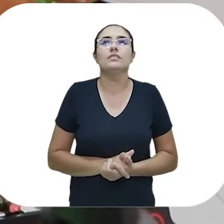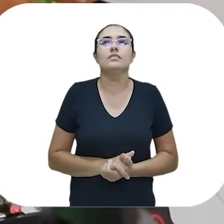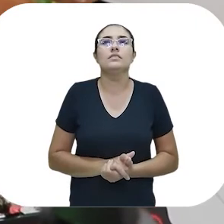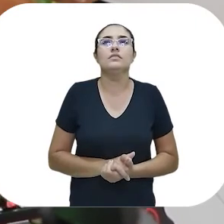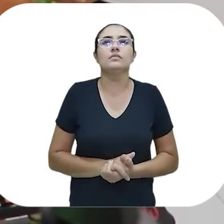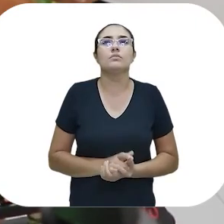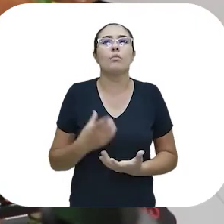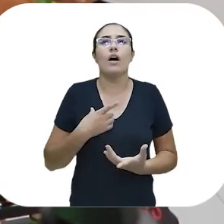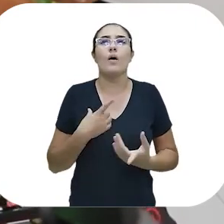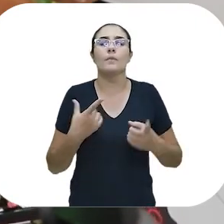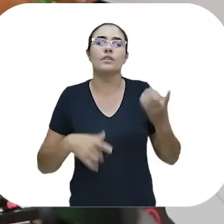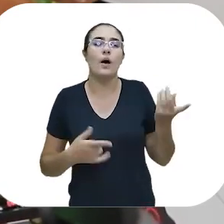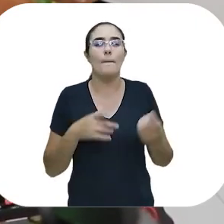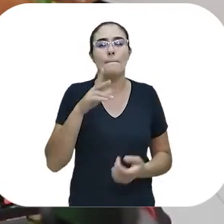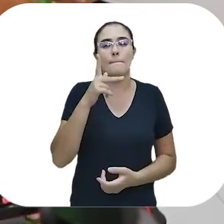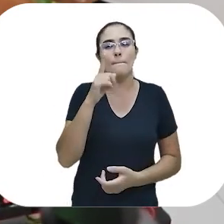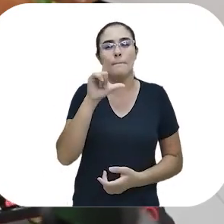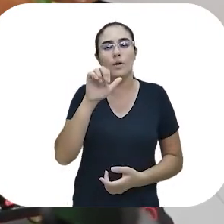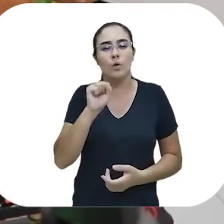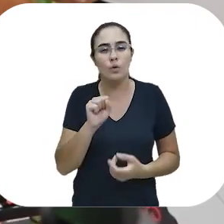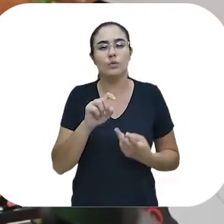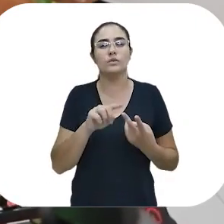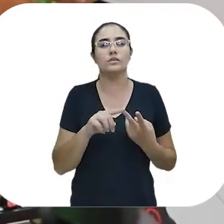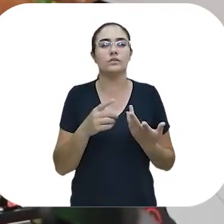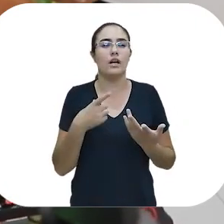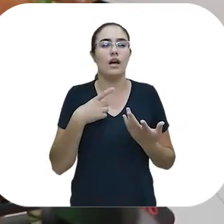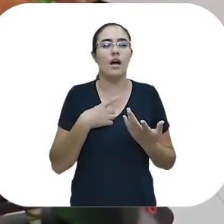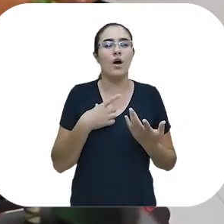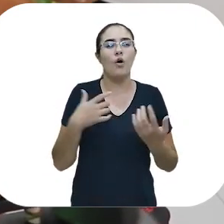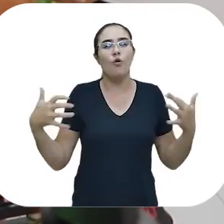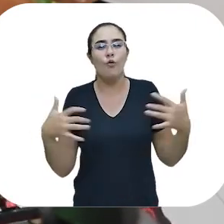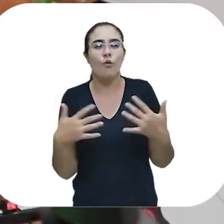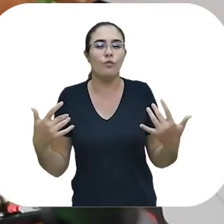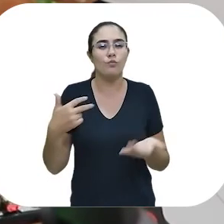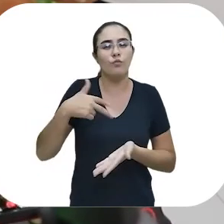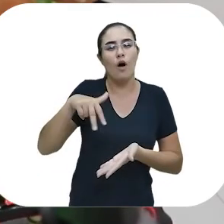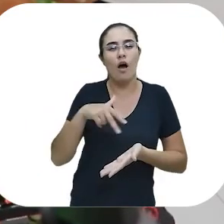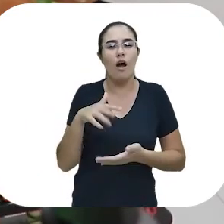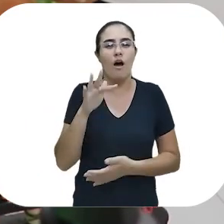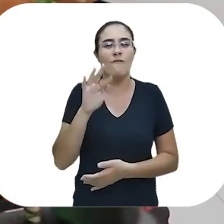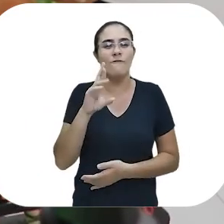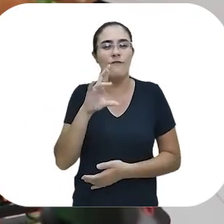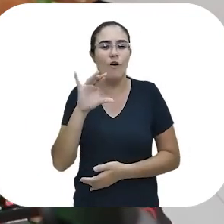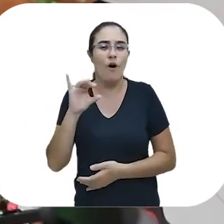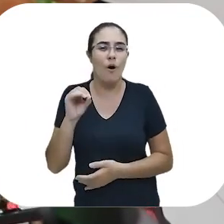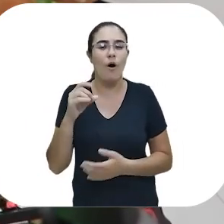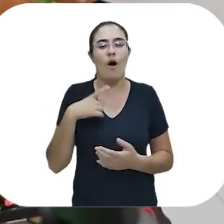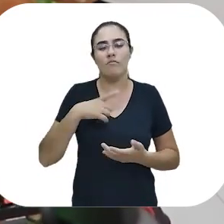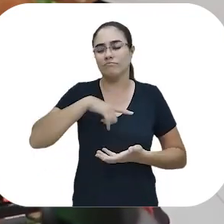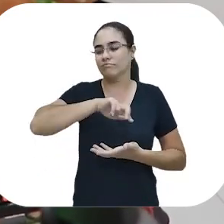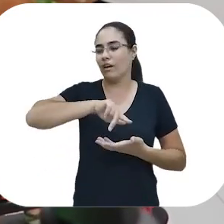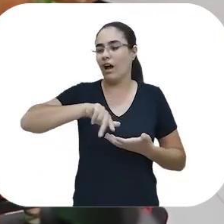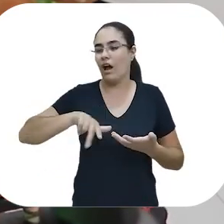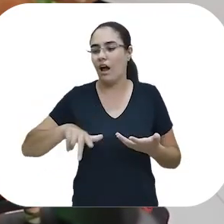no gênero jazz, no gênero blues, mais ou menos a música nordestina, do forró, sabe? Do xote, do baião,